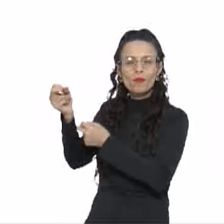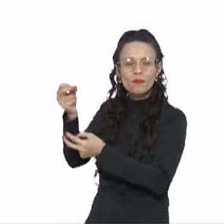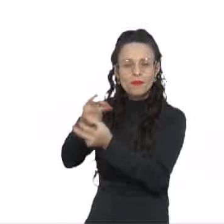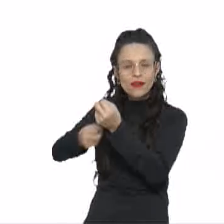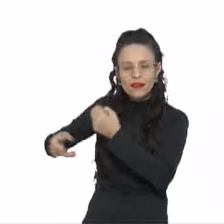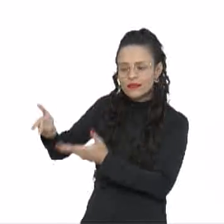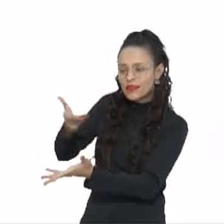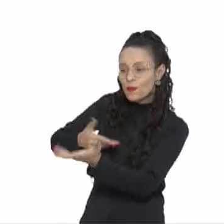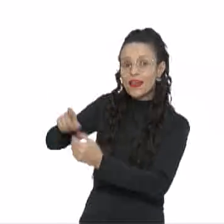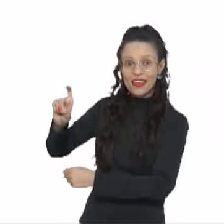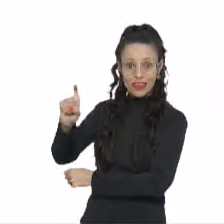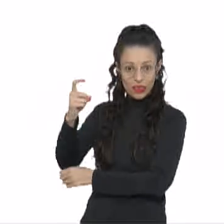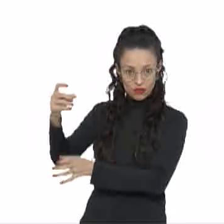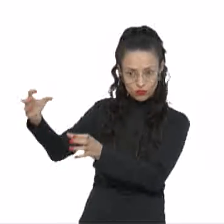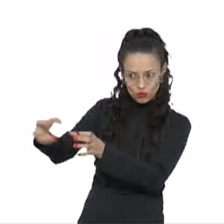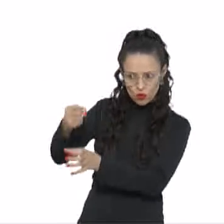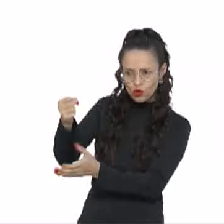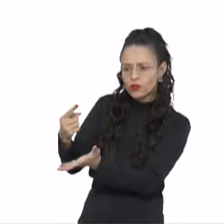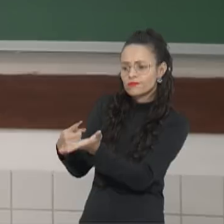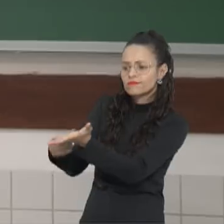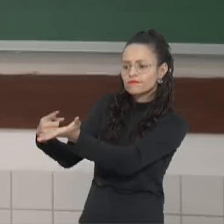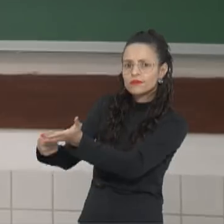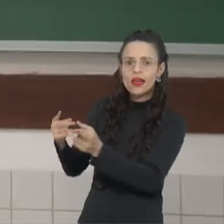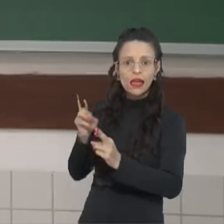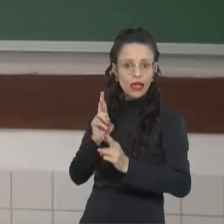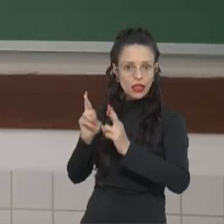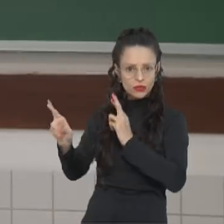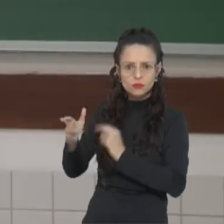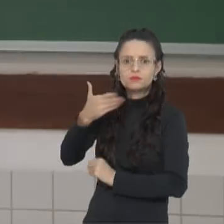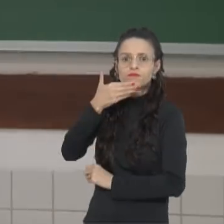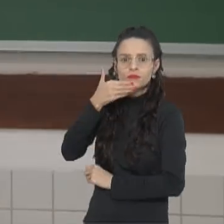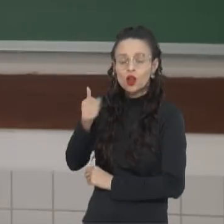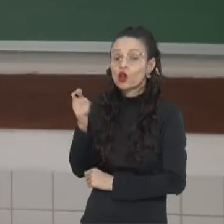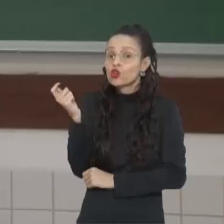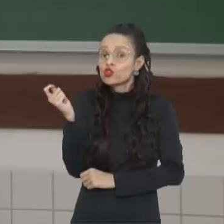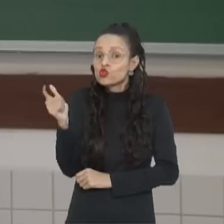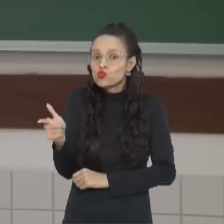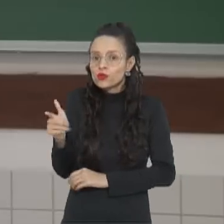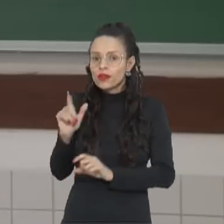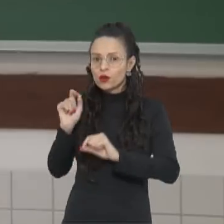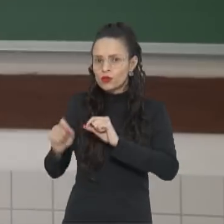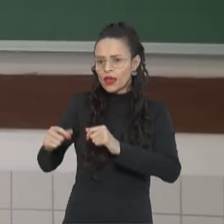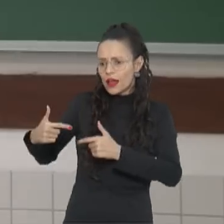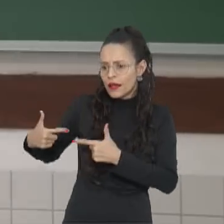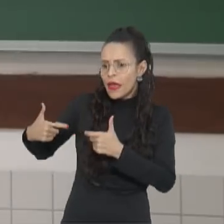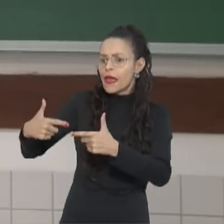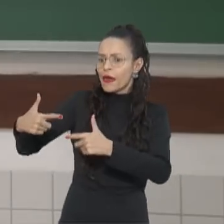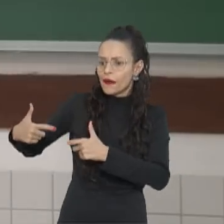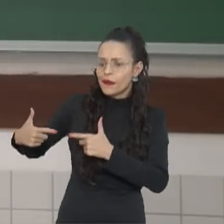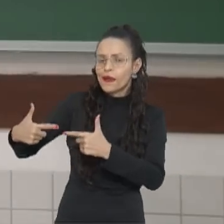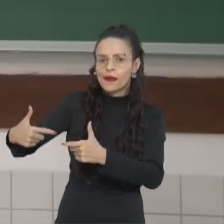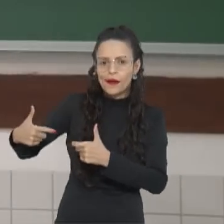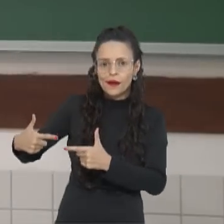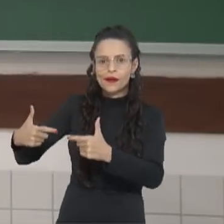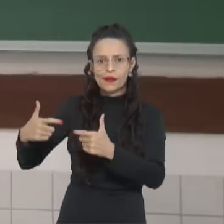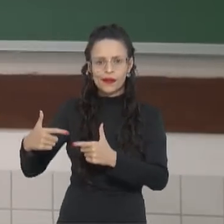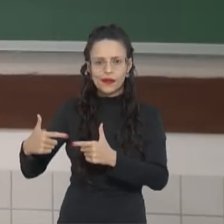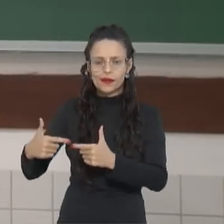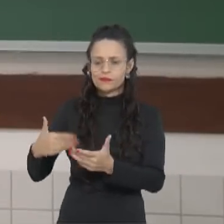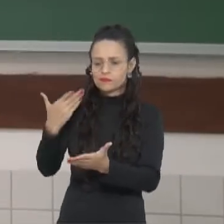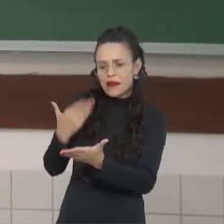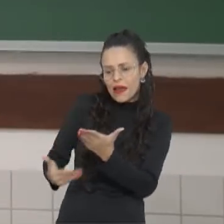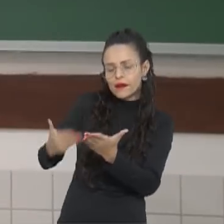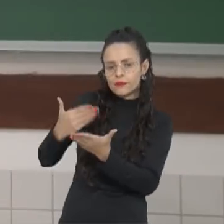com as ex-colônias, manter relações, do que longas guerras que resultariam em